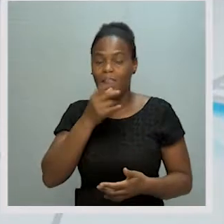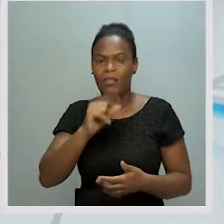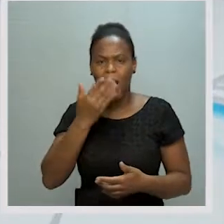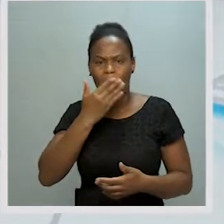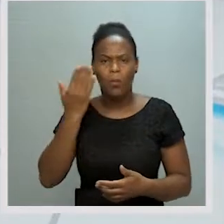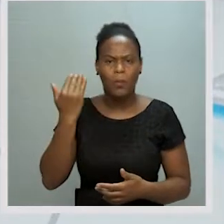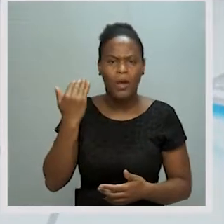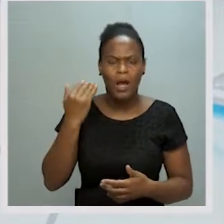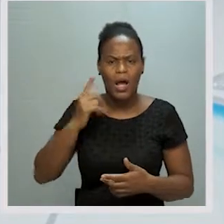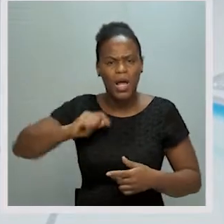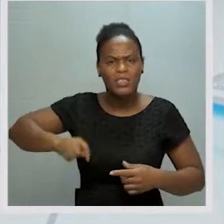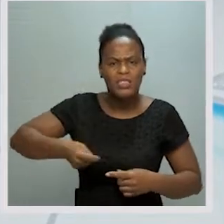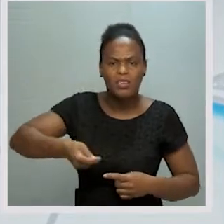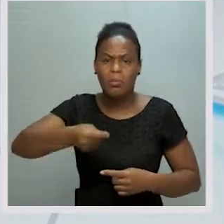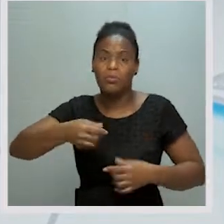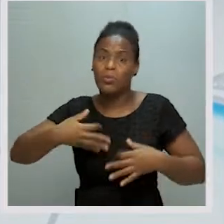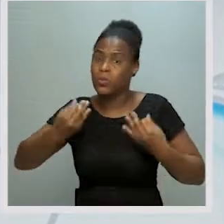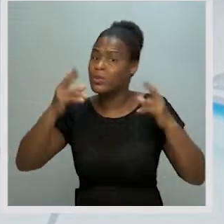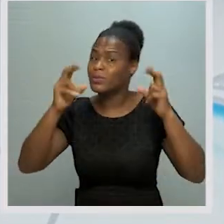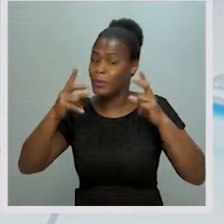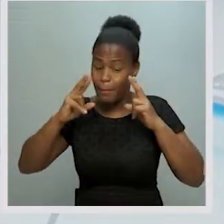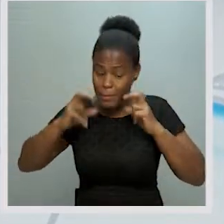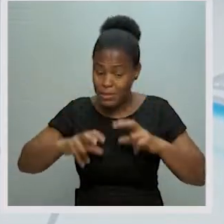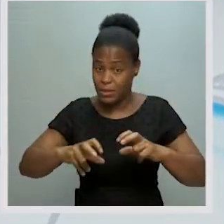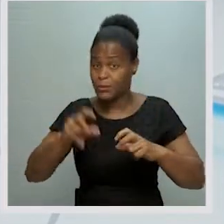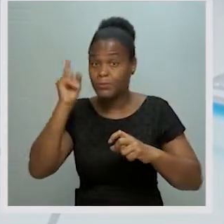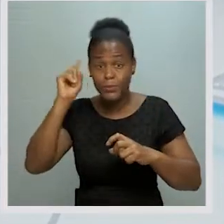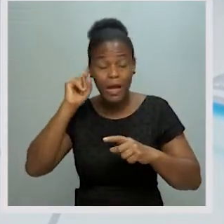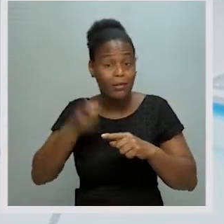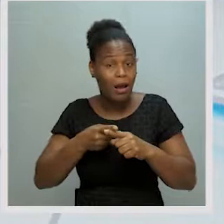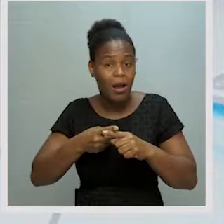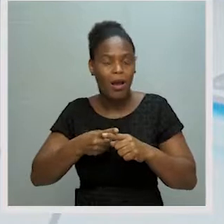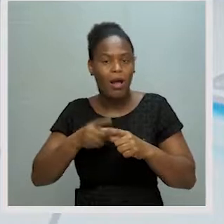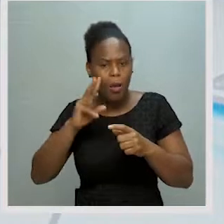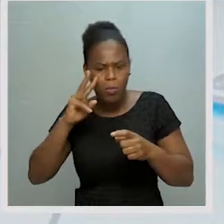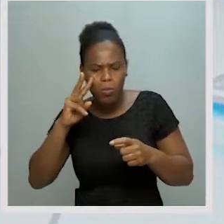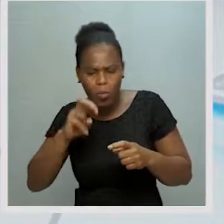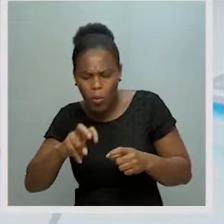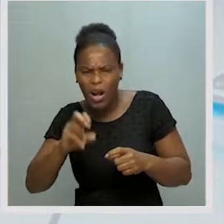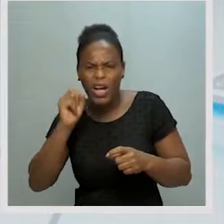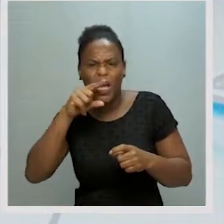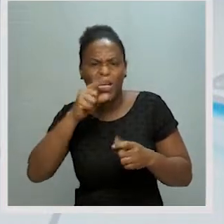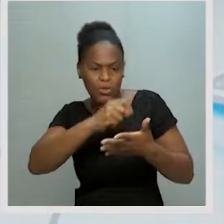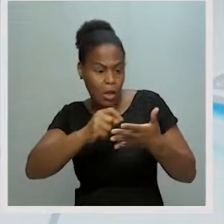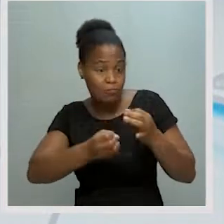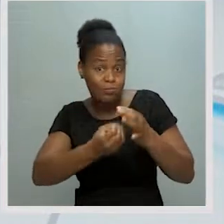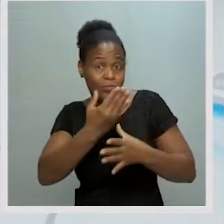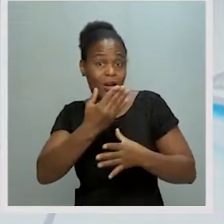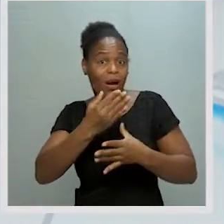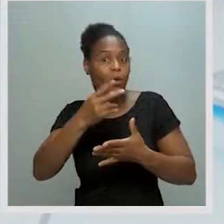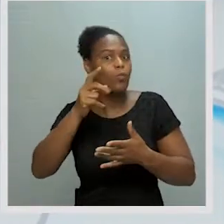insistimos muito nessa questão de pesquisa. É interessante pesquisar, procurar fontes seguras e fiáveis, porque, na